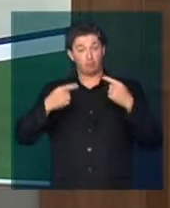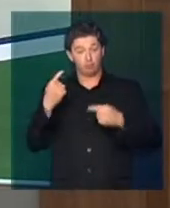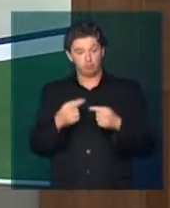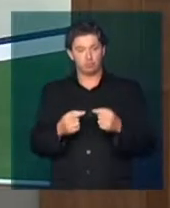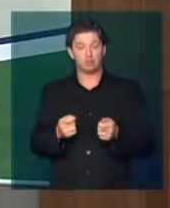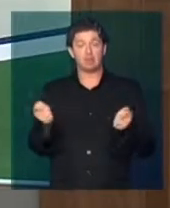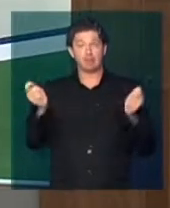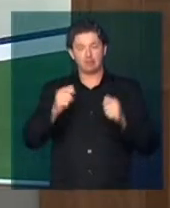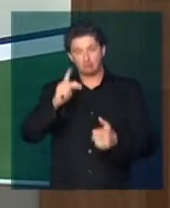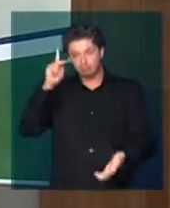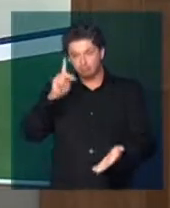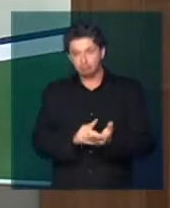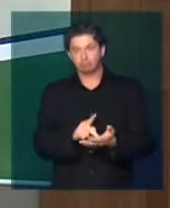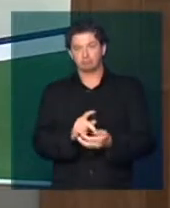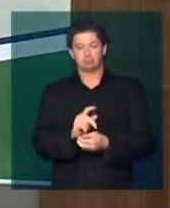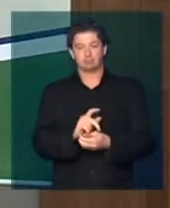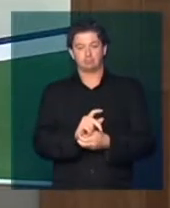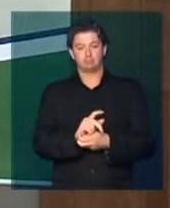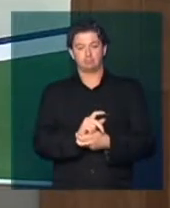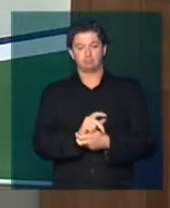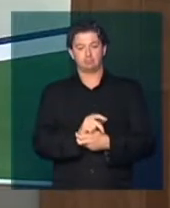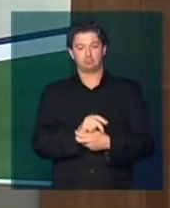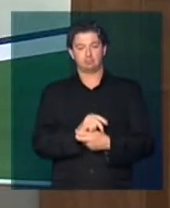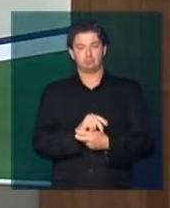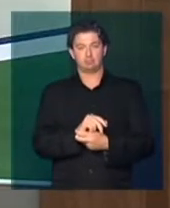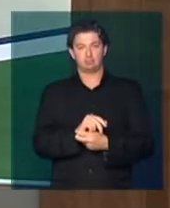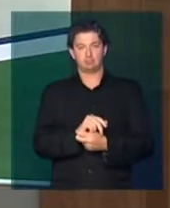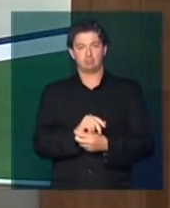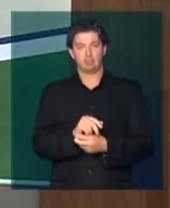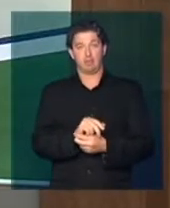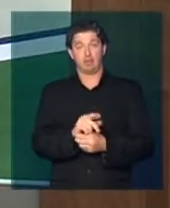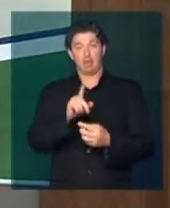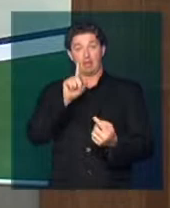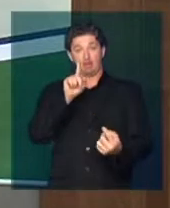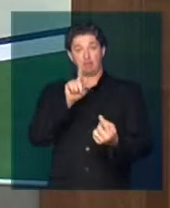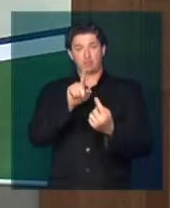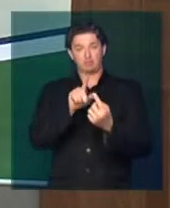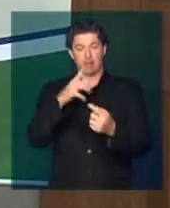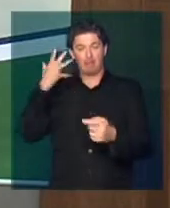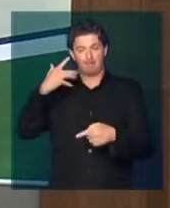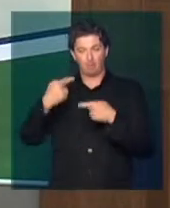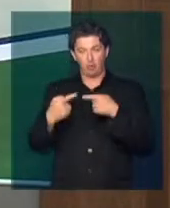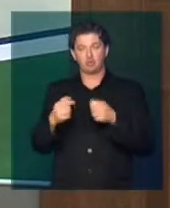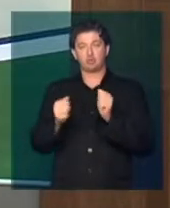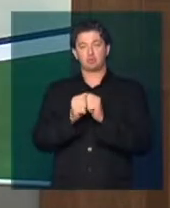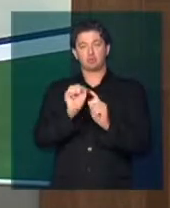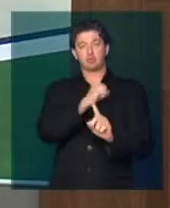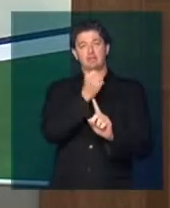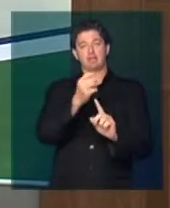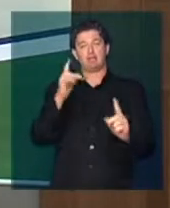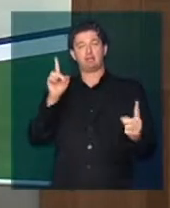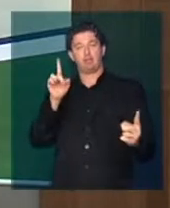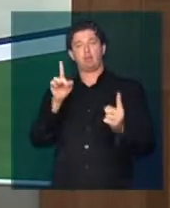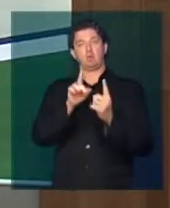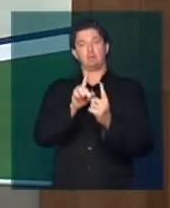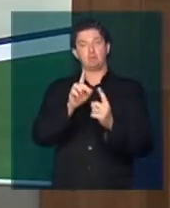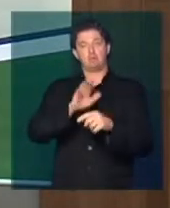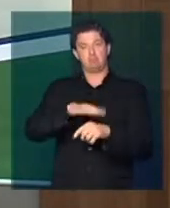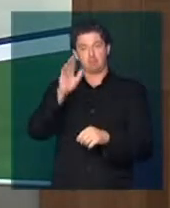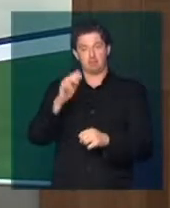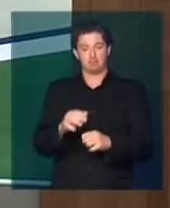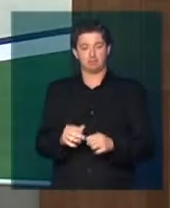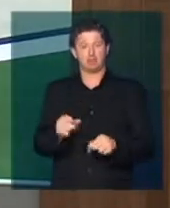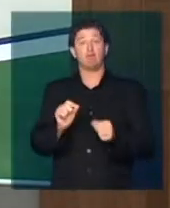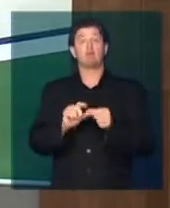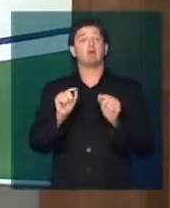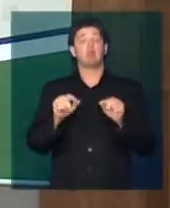gente possa verdadeiramente aproximar a classe política da sociedade brasileira. Possamos fazer